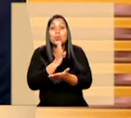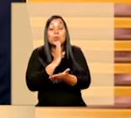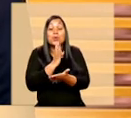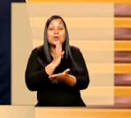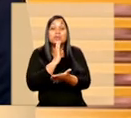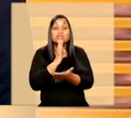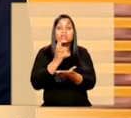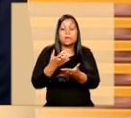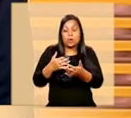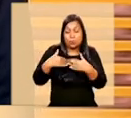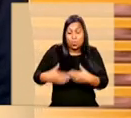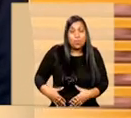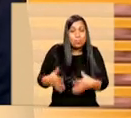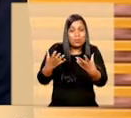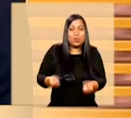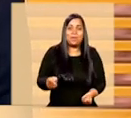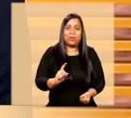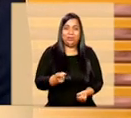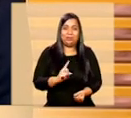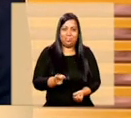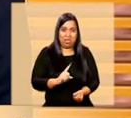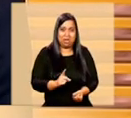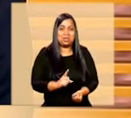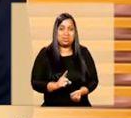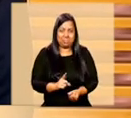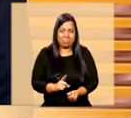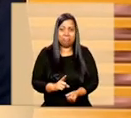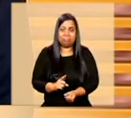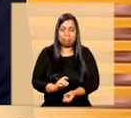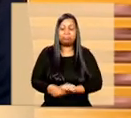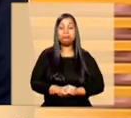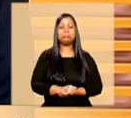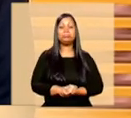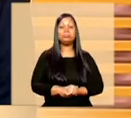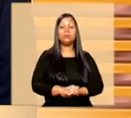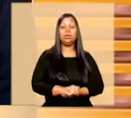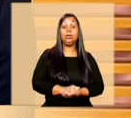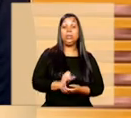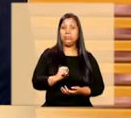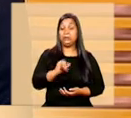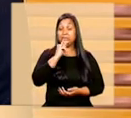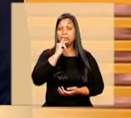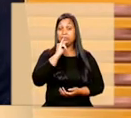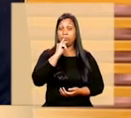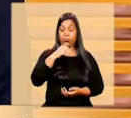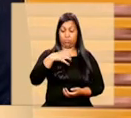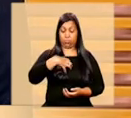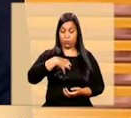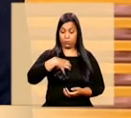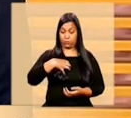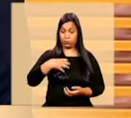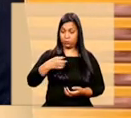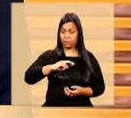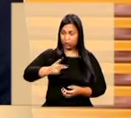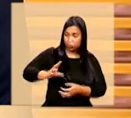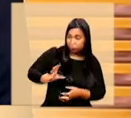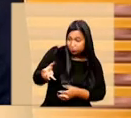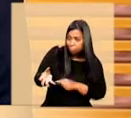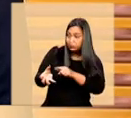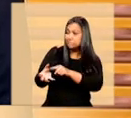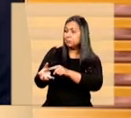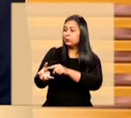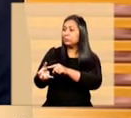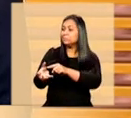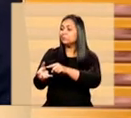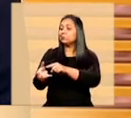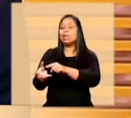mecanismo da rejeição. Então, a gente conseguiu controlar a rejeição, que é o maior empecilho, né? Uma vez que você conseguiu o órgão, né? A técnica cirúrgica em